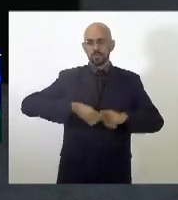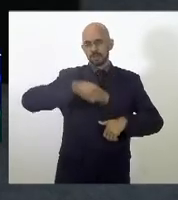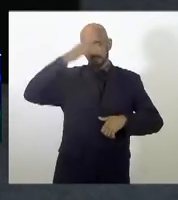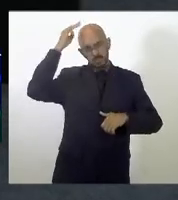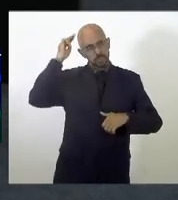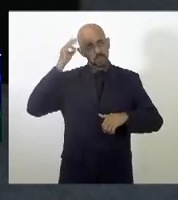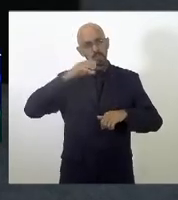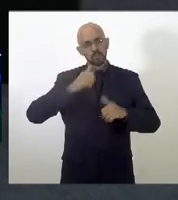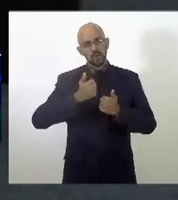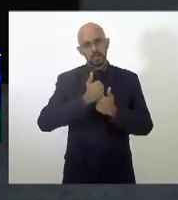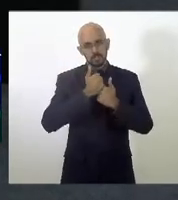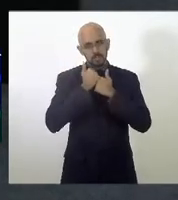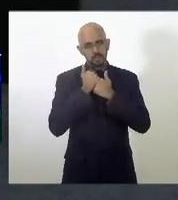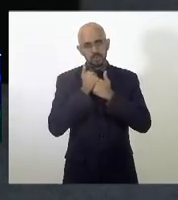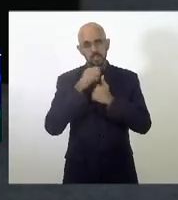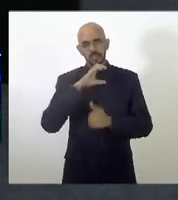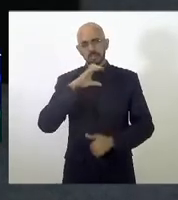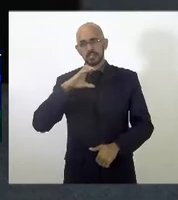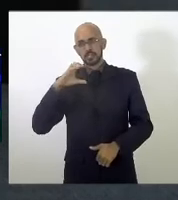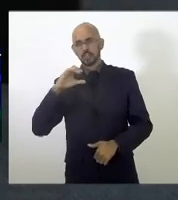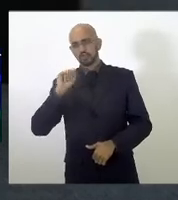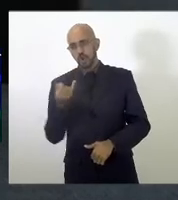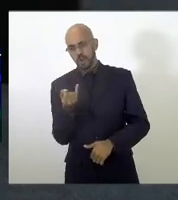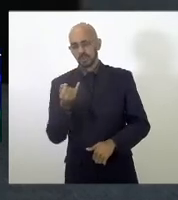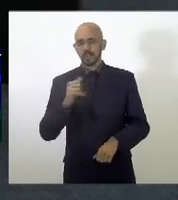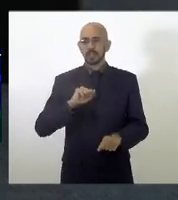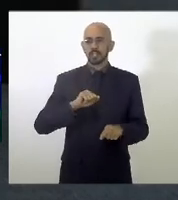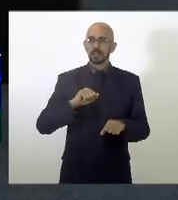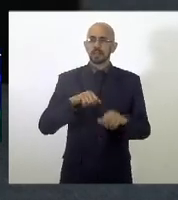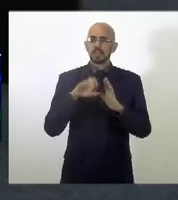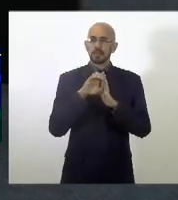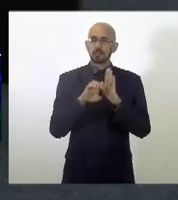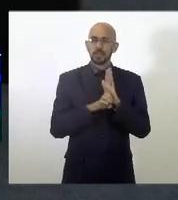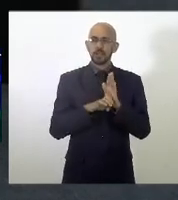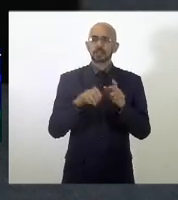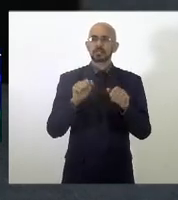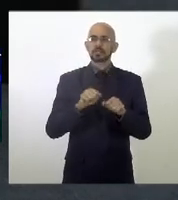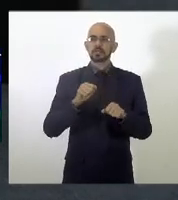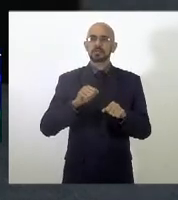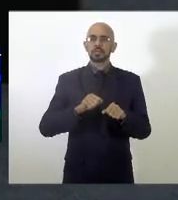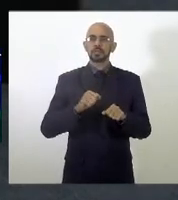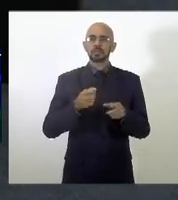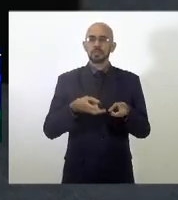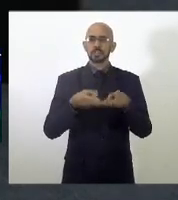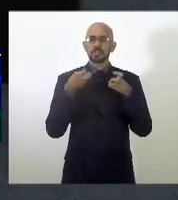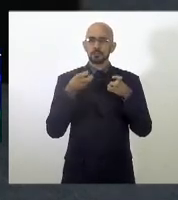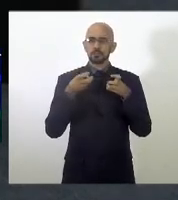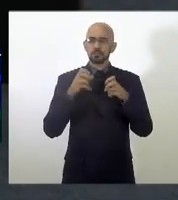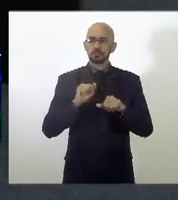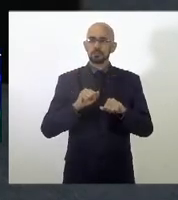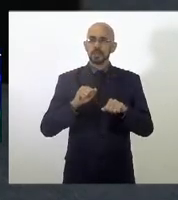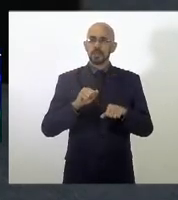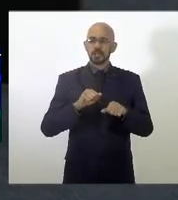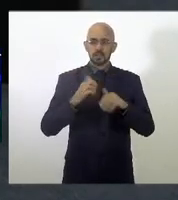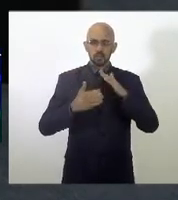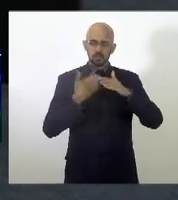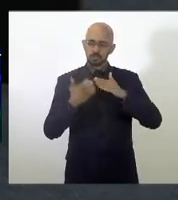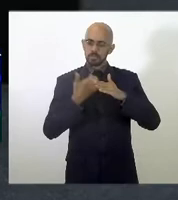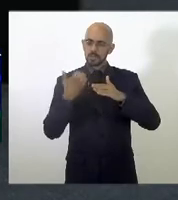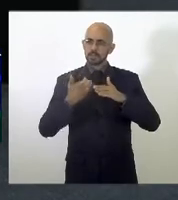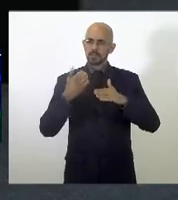CCJ, emendas que levaram em conta, por exemplo, empreendimentos não apenas comandados por mulheres negras, mas por